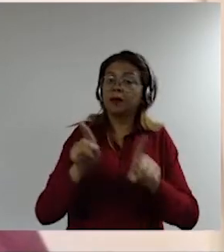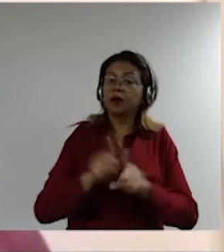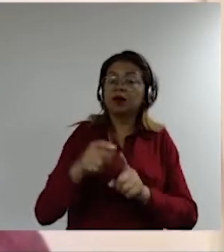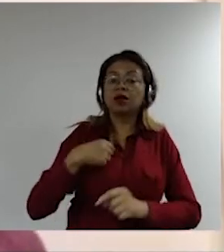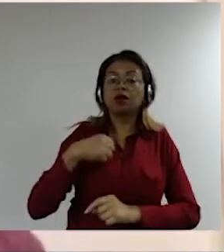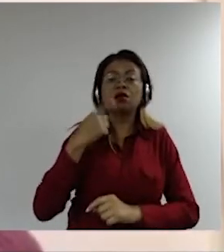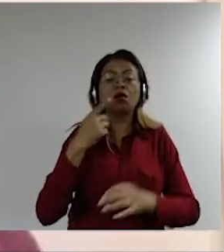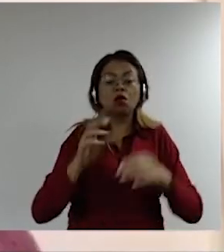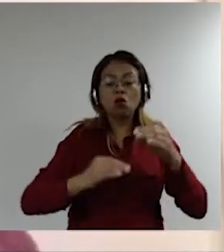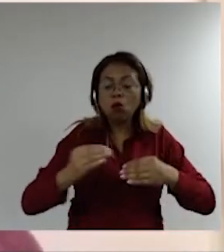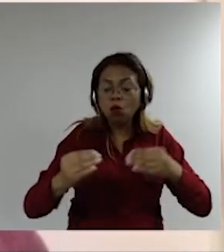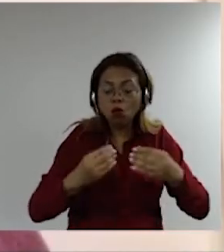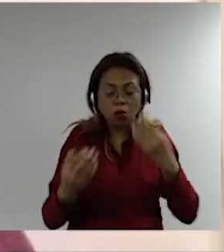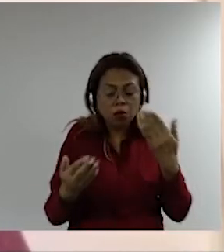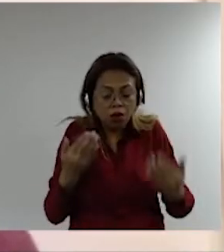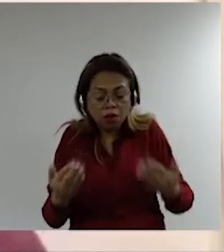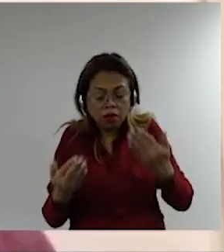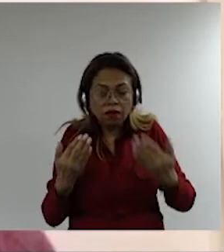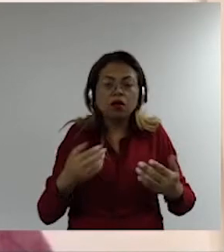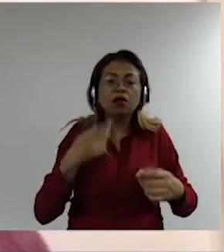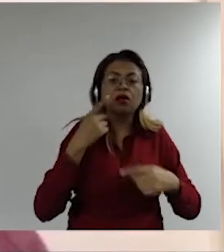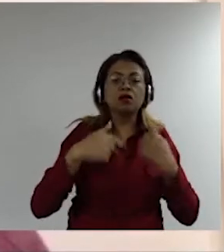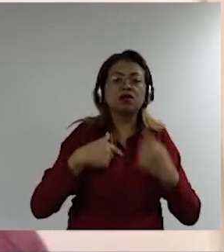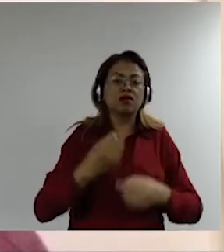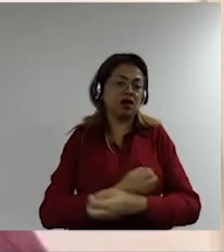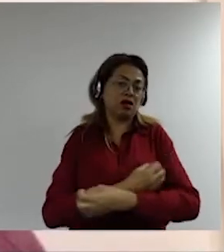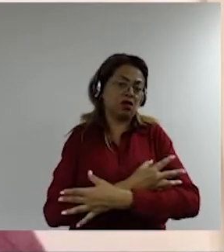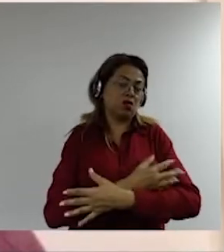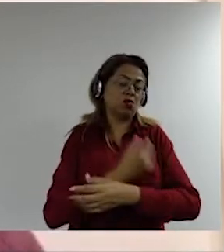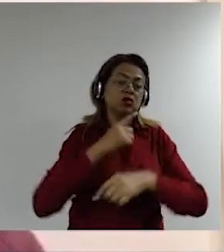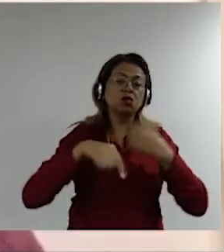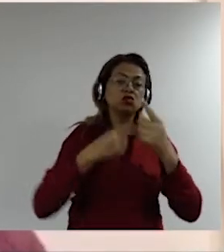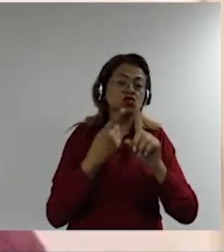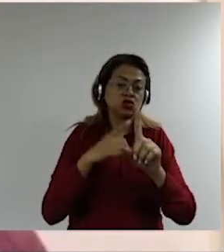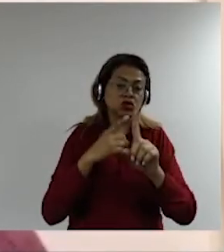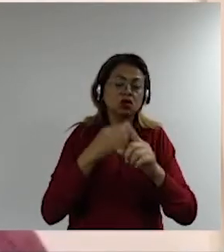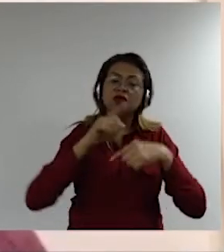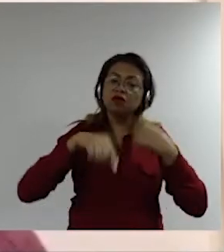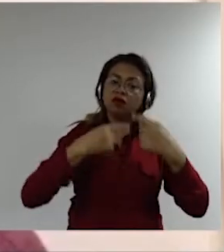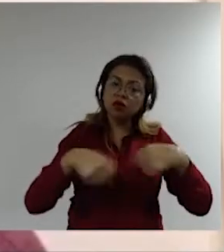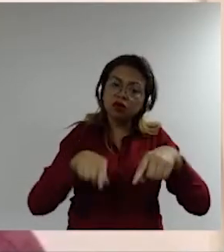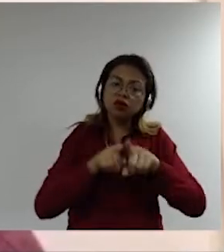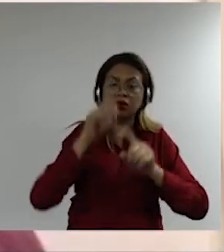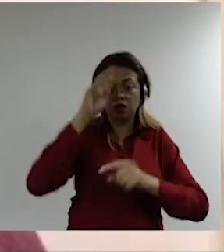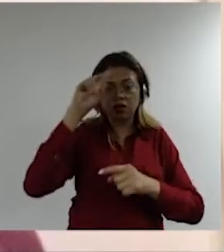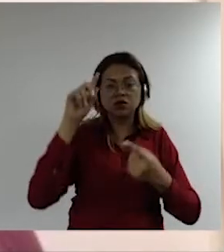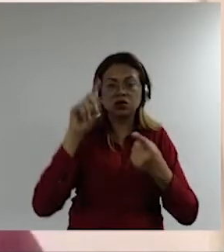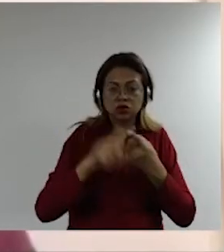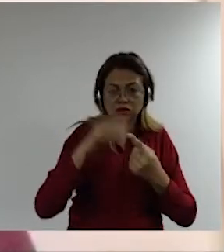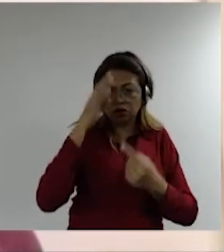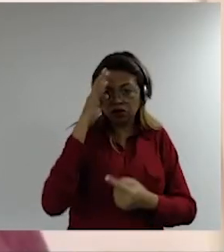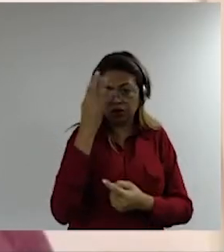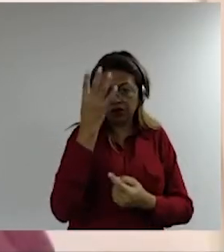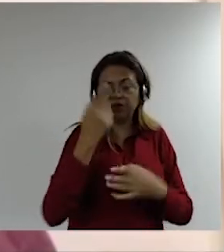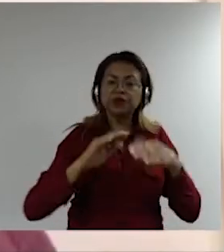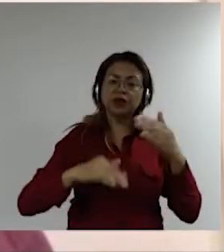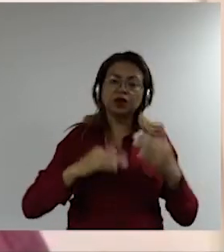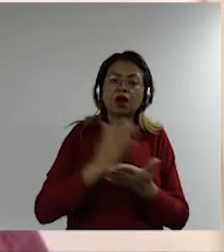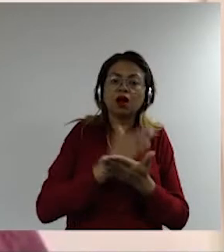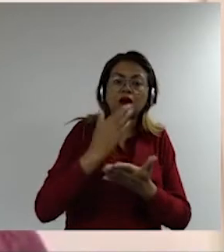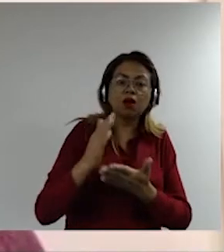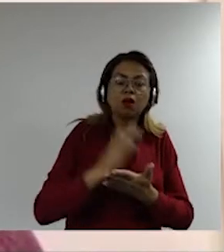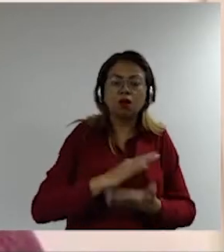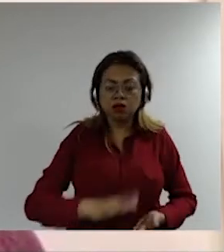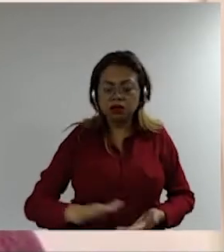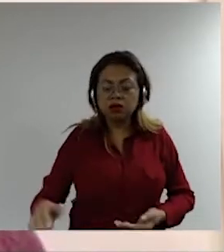analisar, avaliar o limite de suas emoções, de seus desafios, de suas decisões, e algumas, e muitas delas, têm